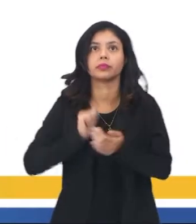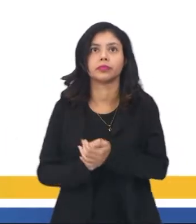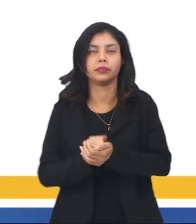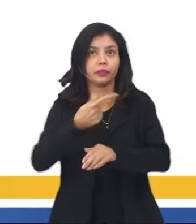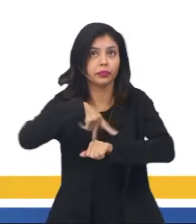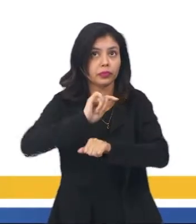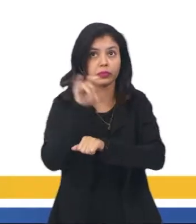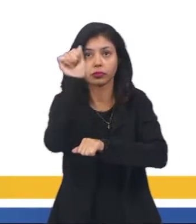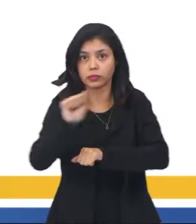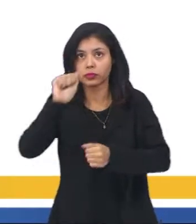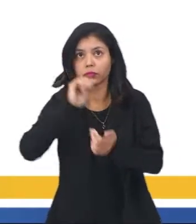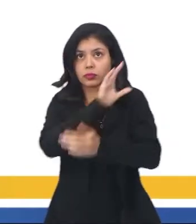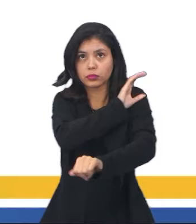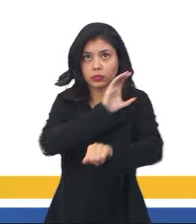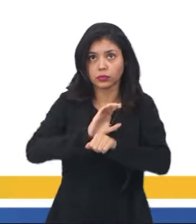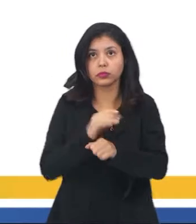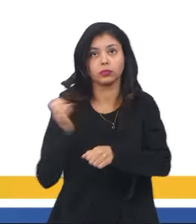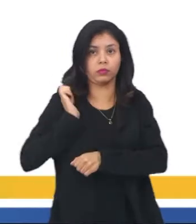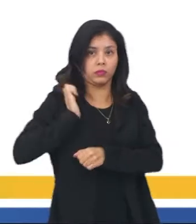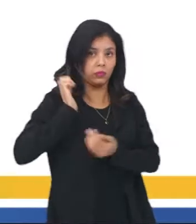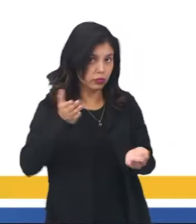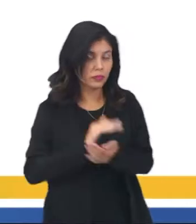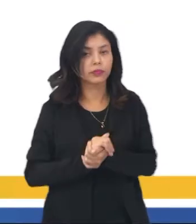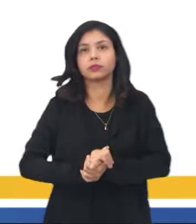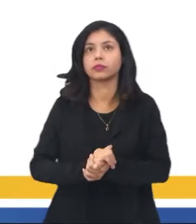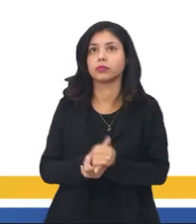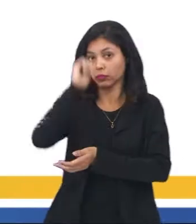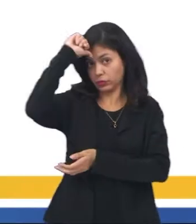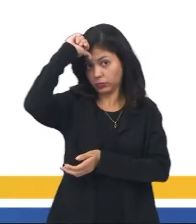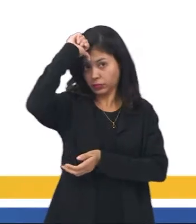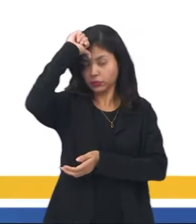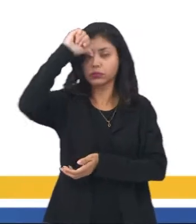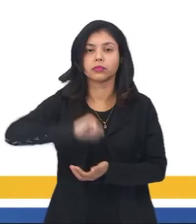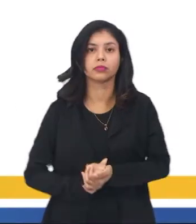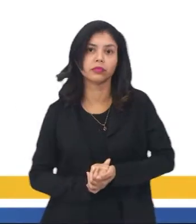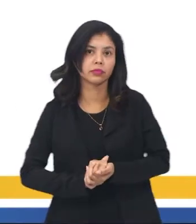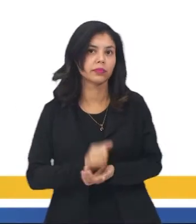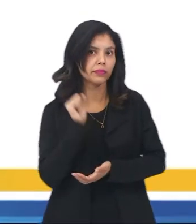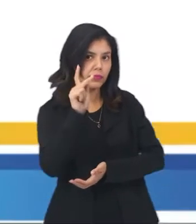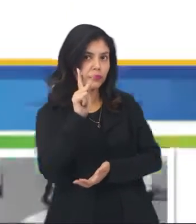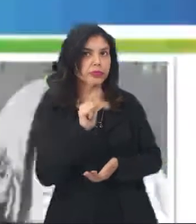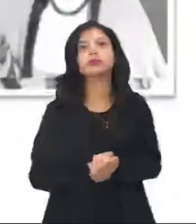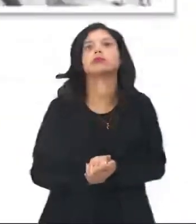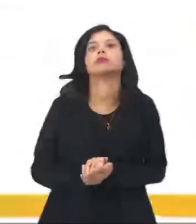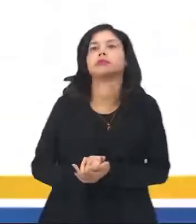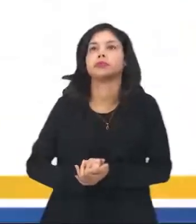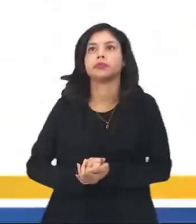um país asiático culturalmente riquíssimo, que é a Índia, ok?